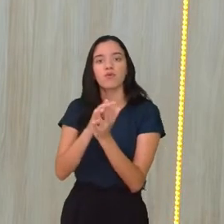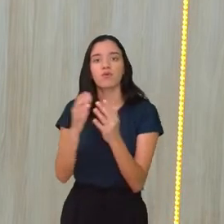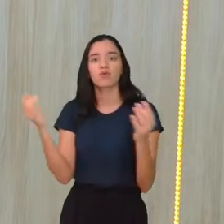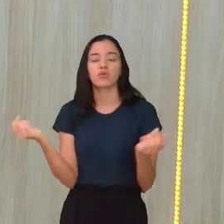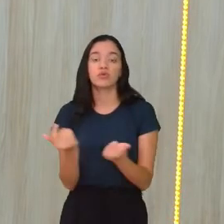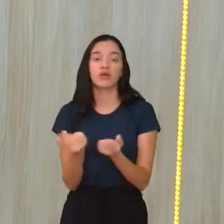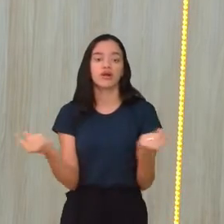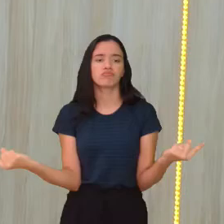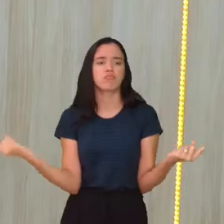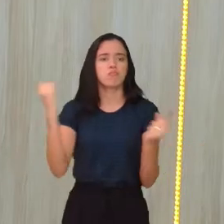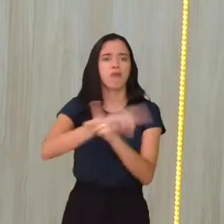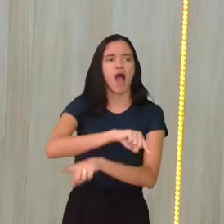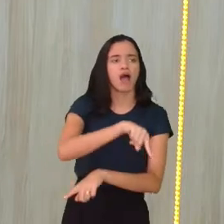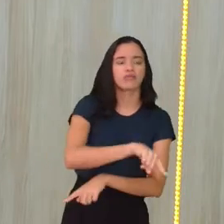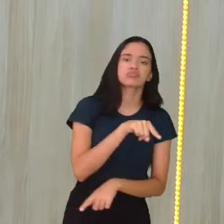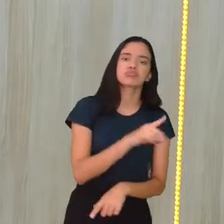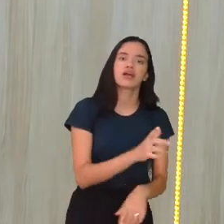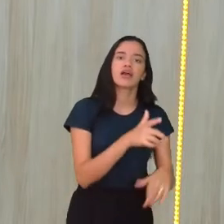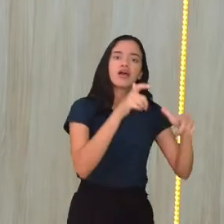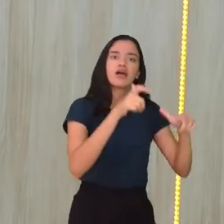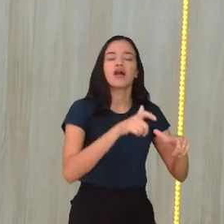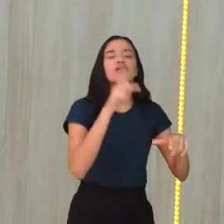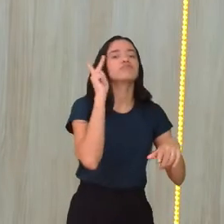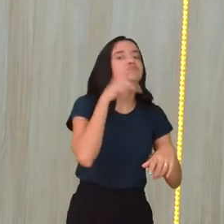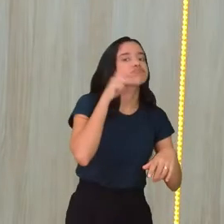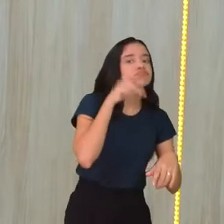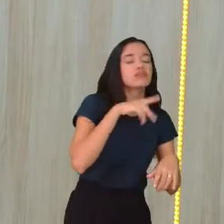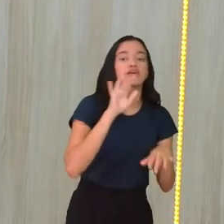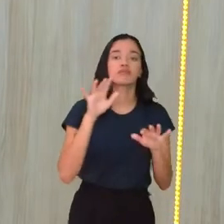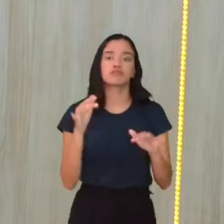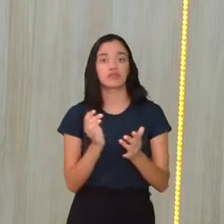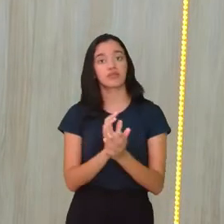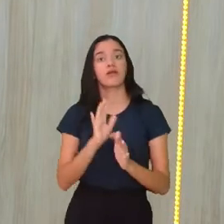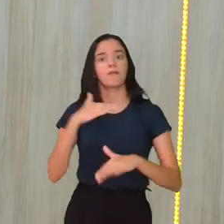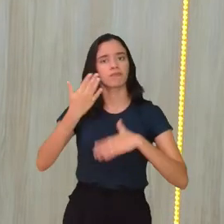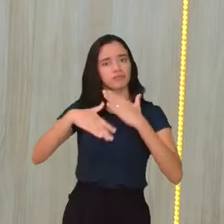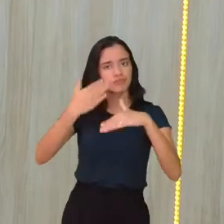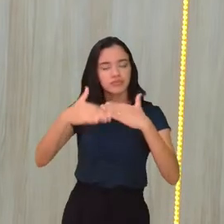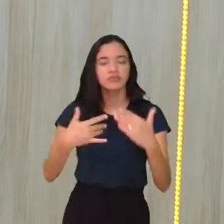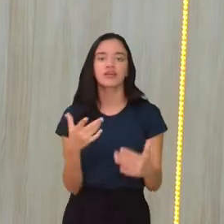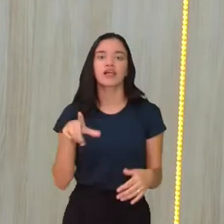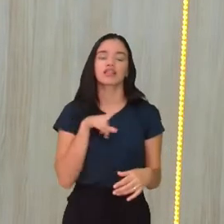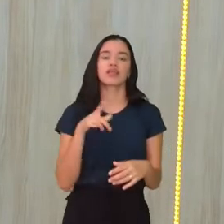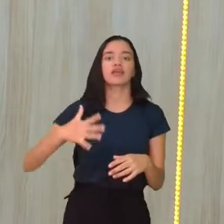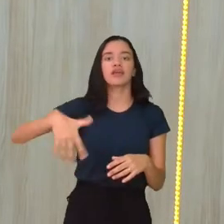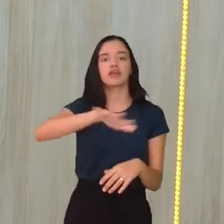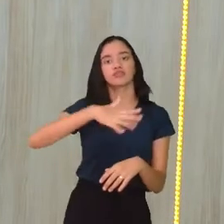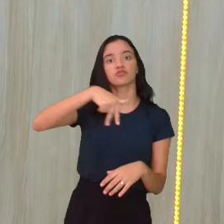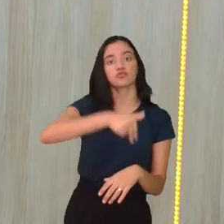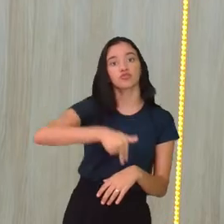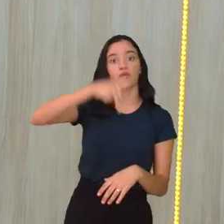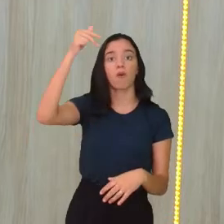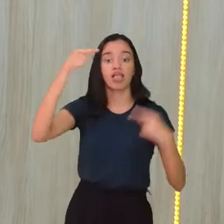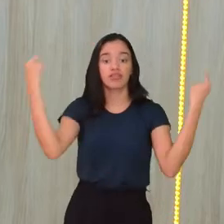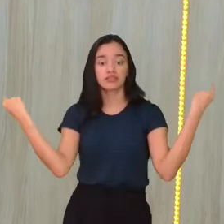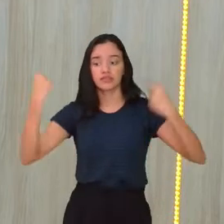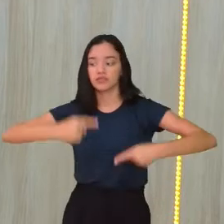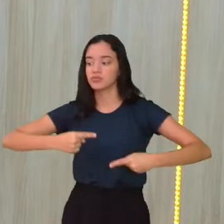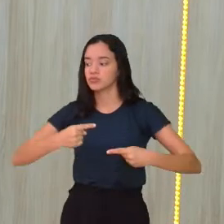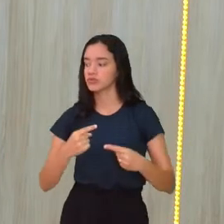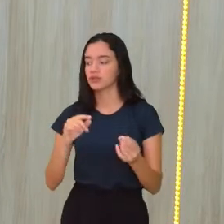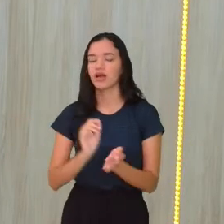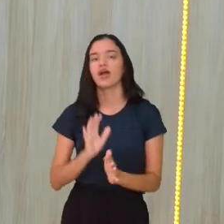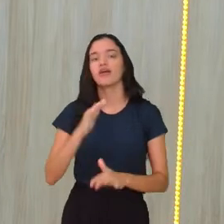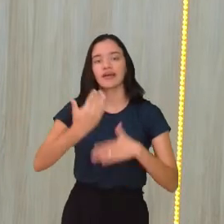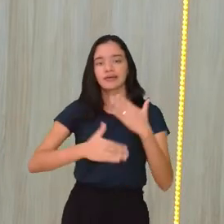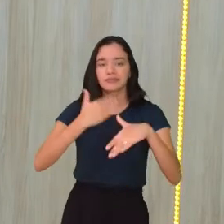tenho Ceará aí jogando contra Paraíba e por aí vai. A gente tem ali a região Nordeste disputando. E aí